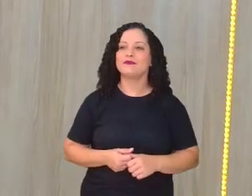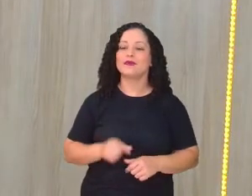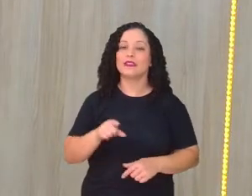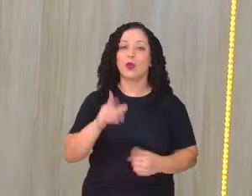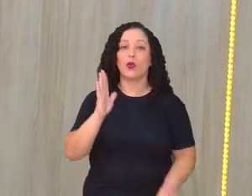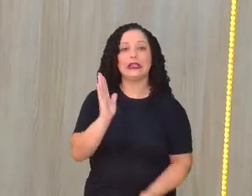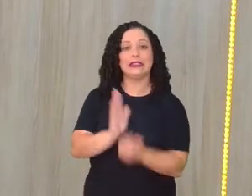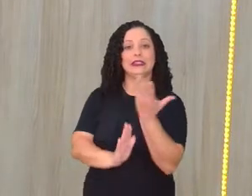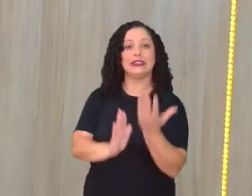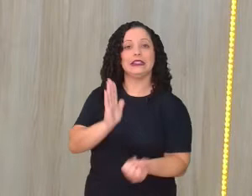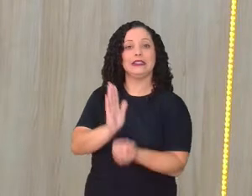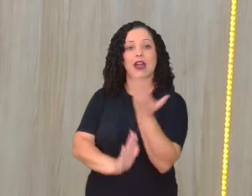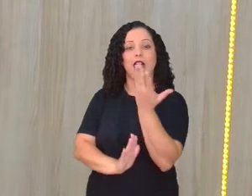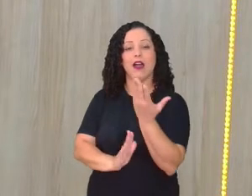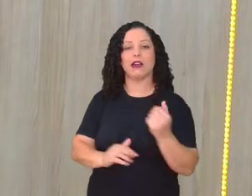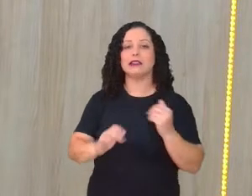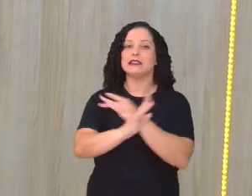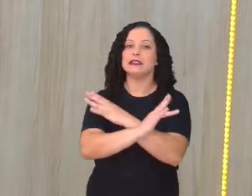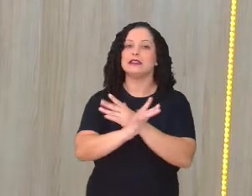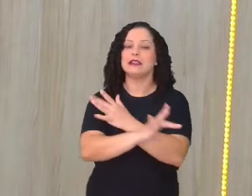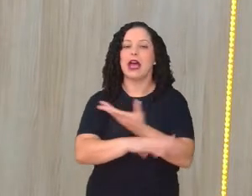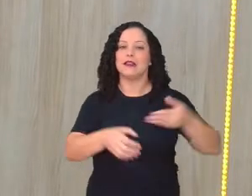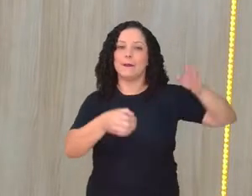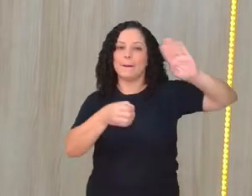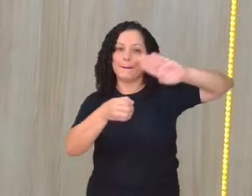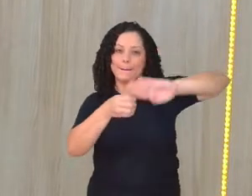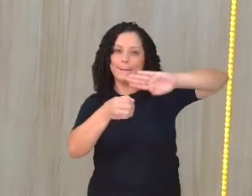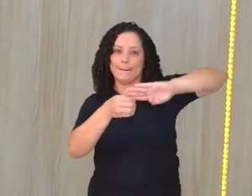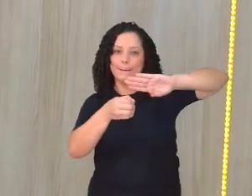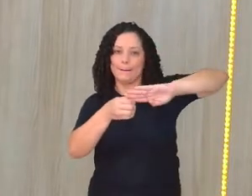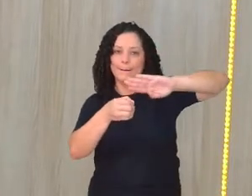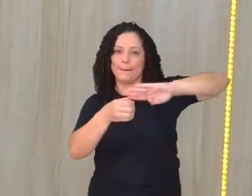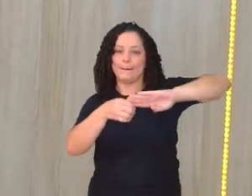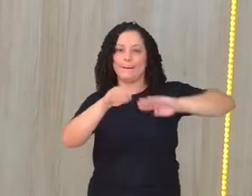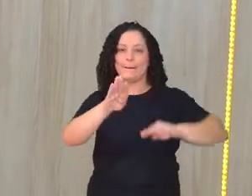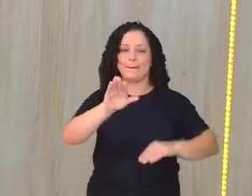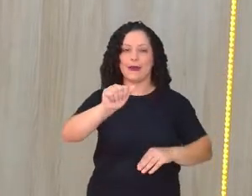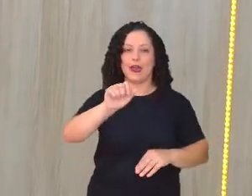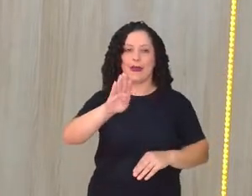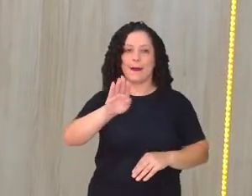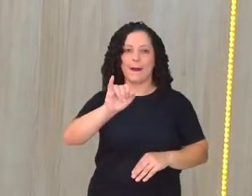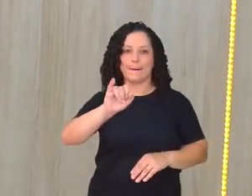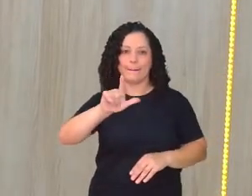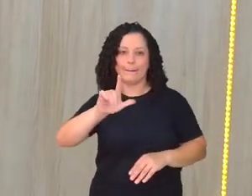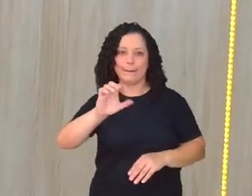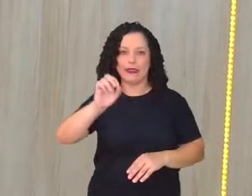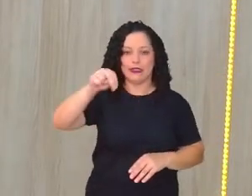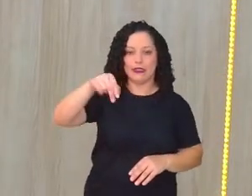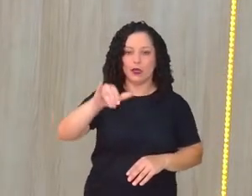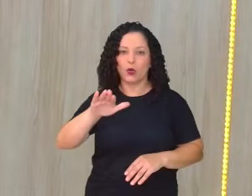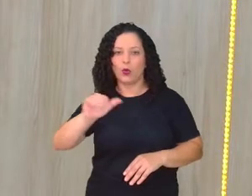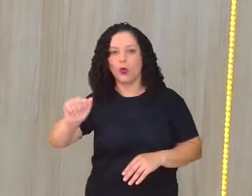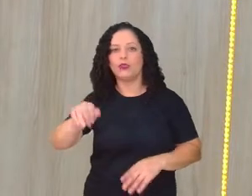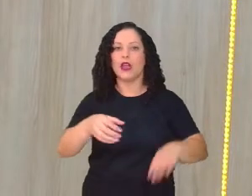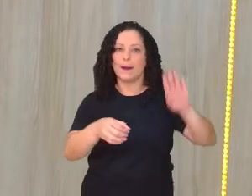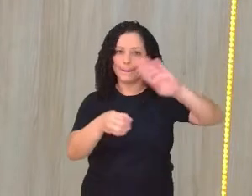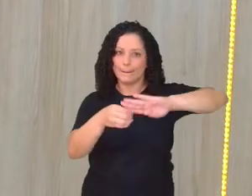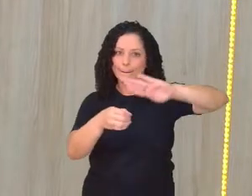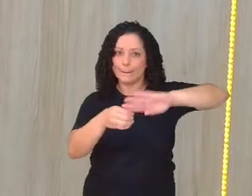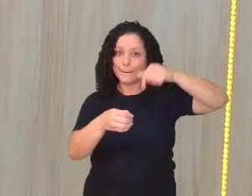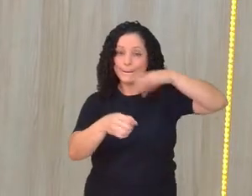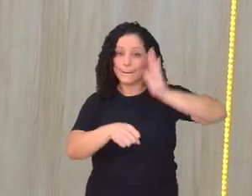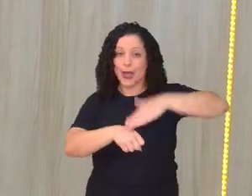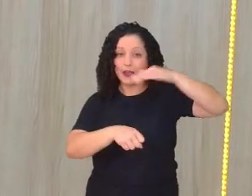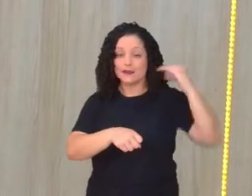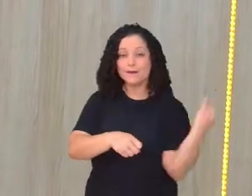a Babilônia, que é uma cidade que passaria a ser a mais importante de toda a região da